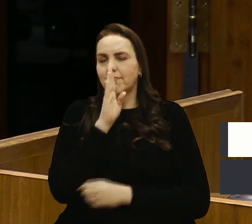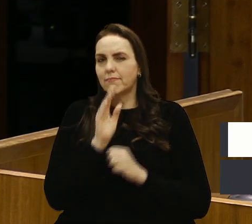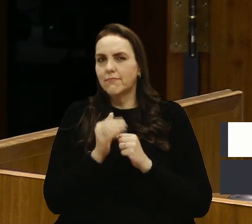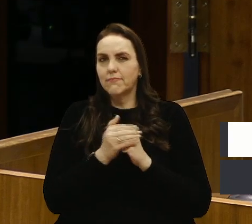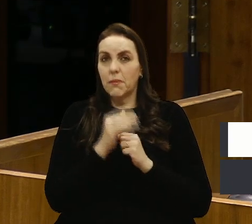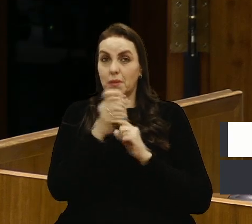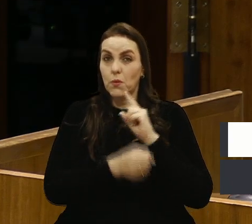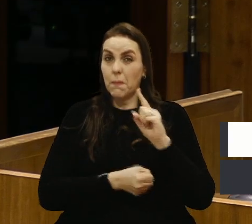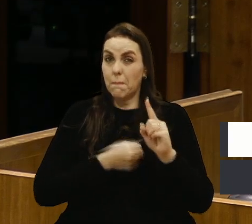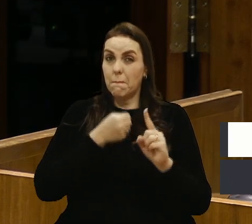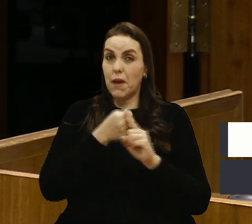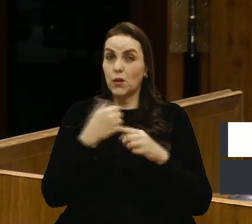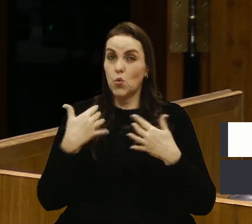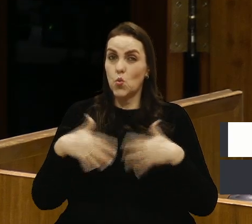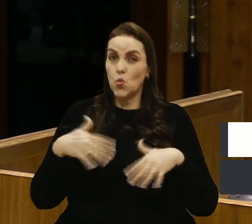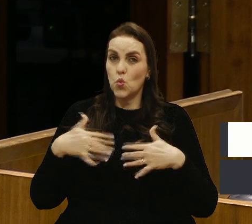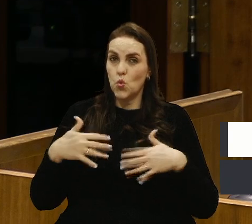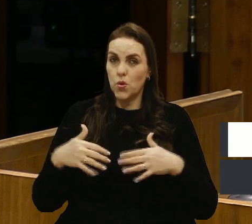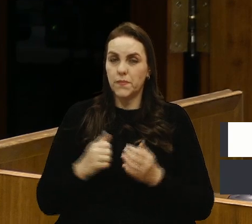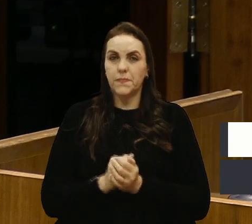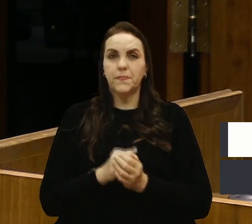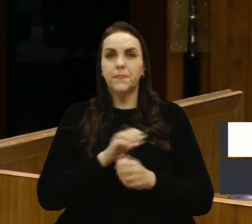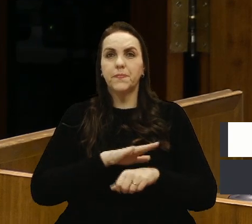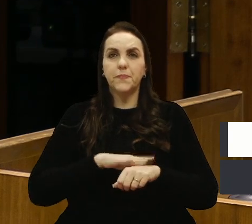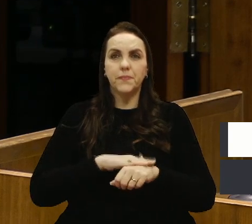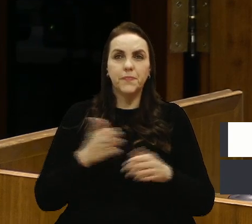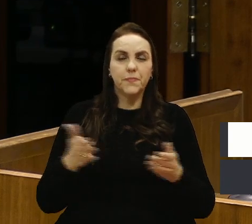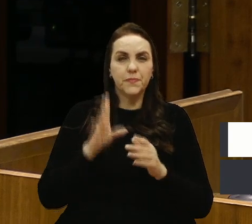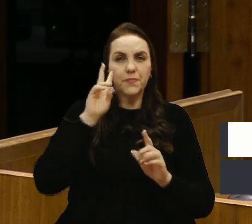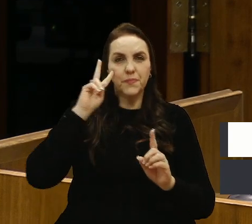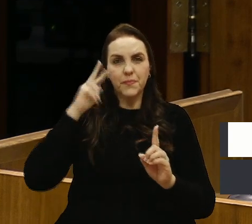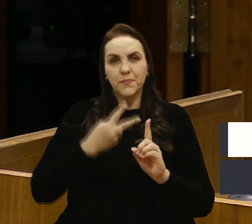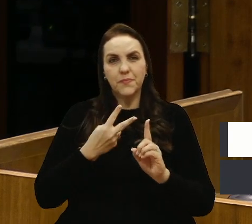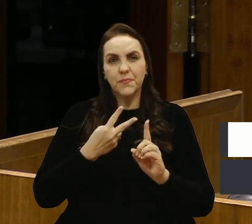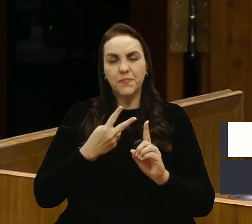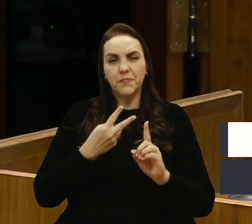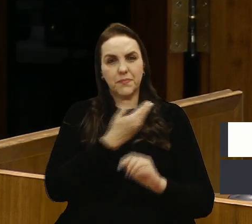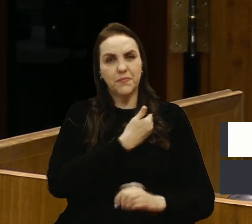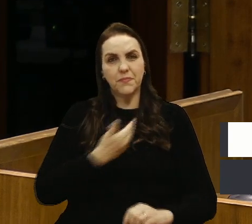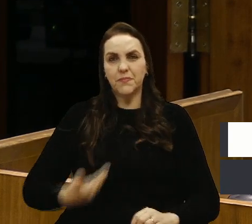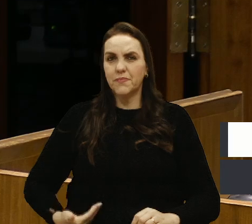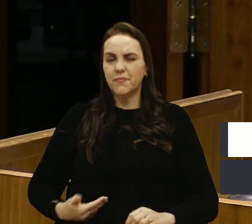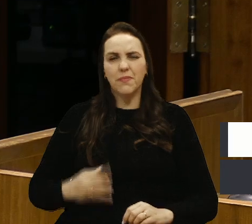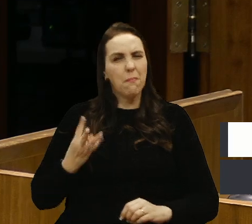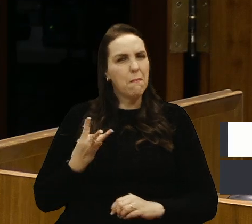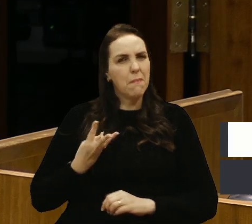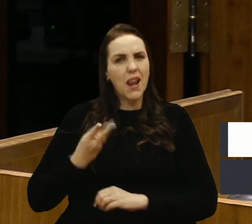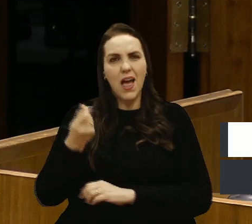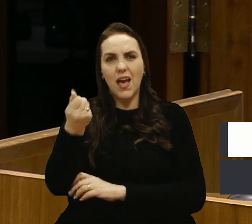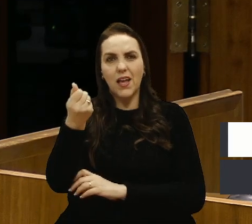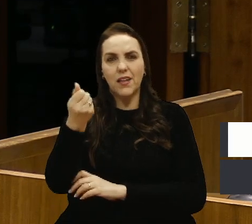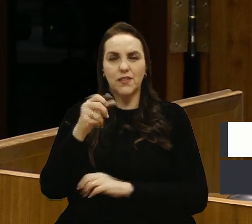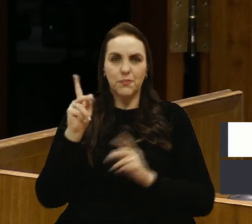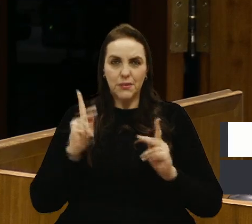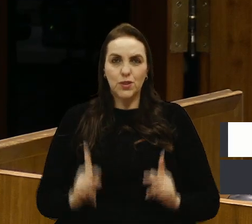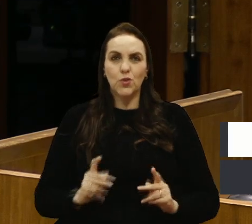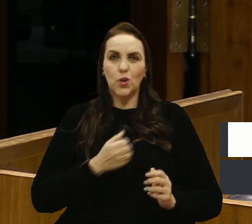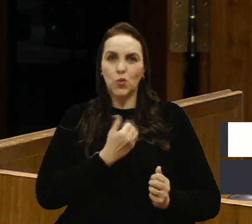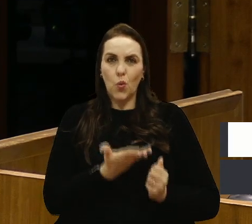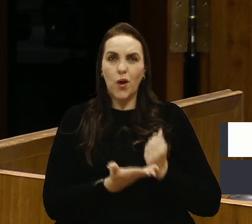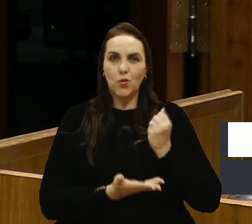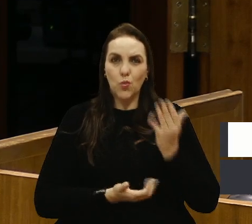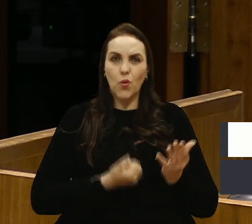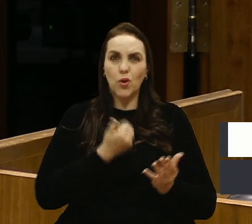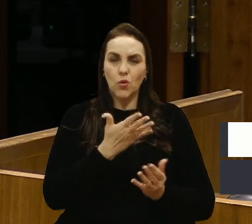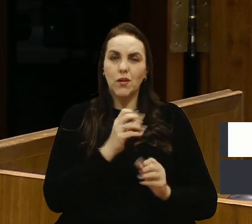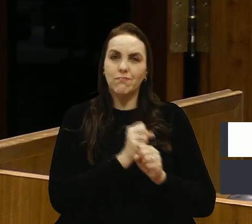intenso. Por isso, nesse momento, gostaria de fazer um reconhecimento público aos milhares de doadores que, ao longo dos anos, ajudaram a